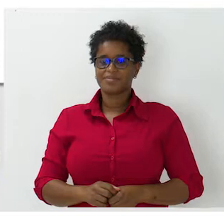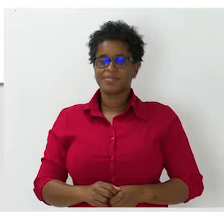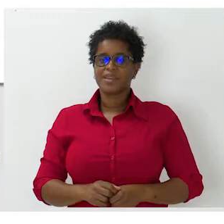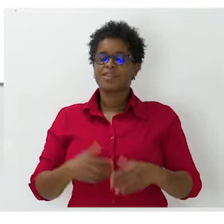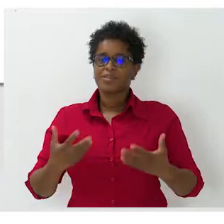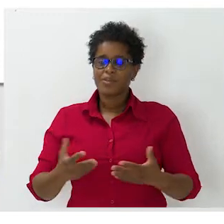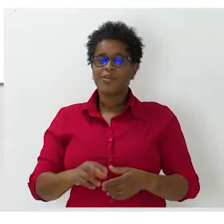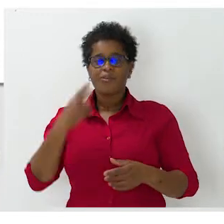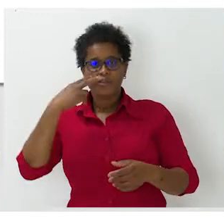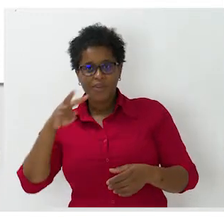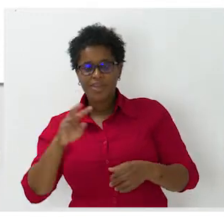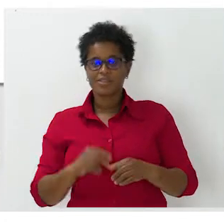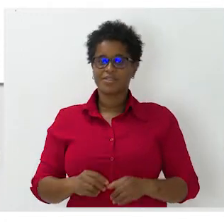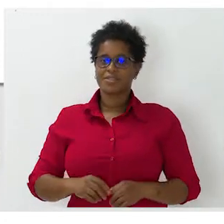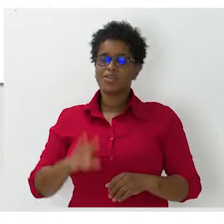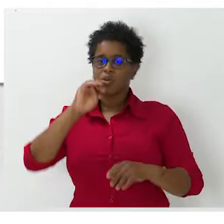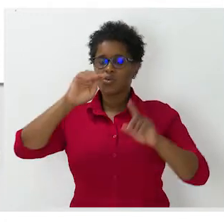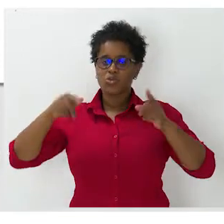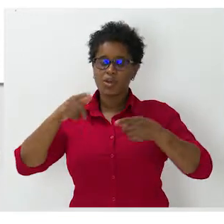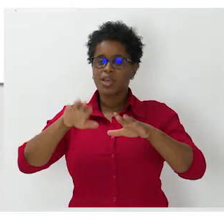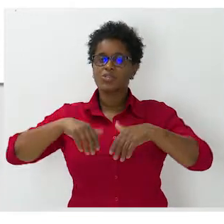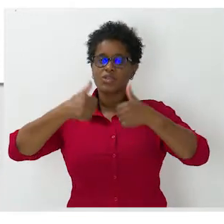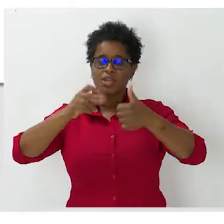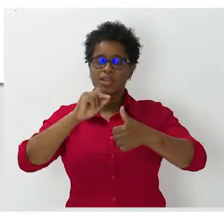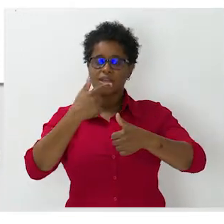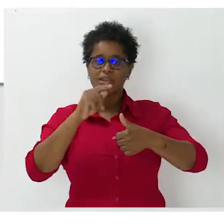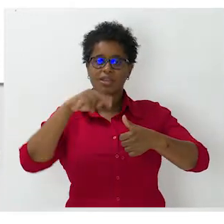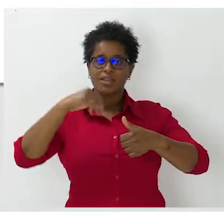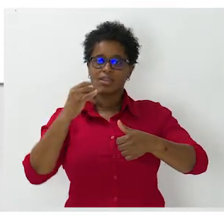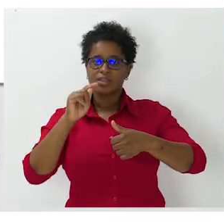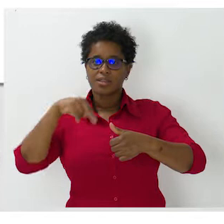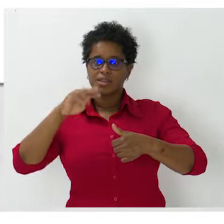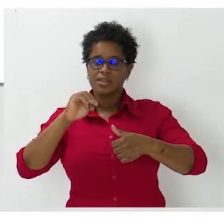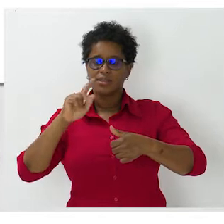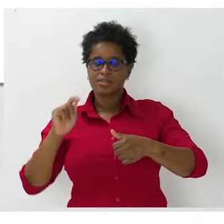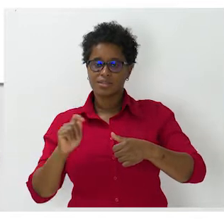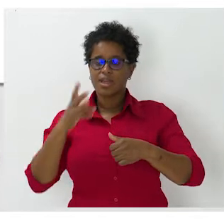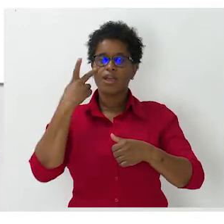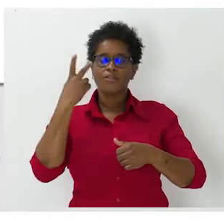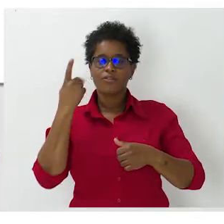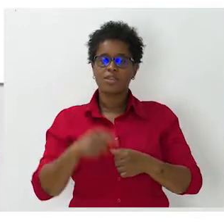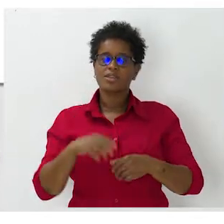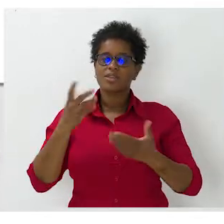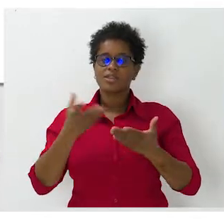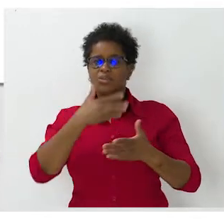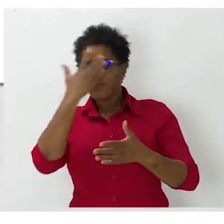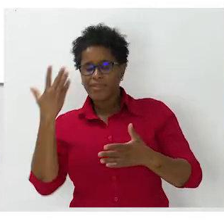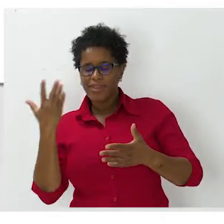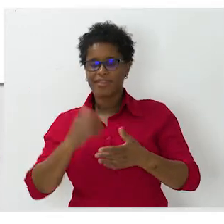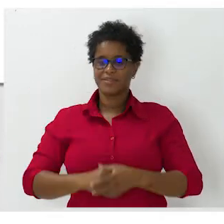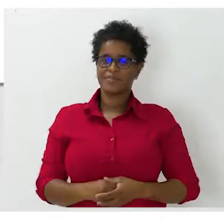Tanto vejam, sumário é a sociedade ateniense e a vida cotidiana.